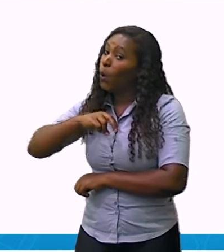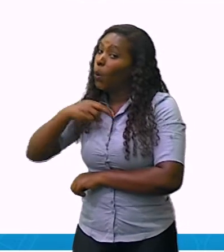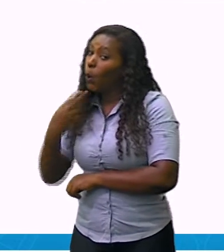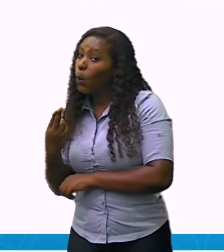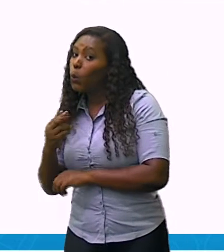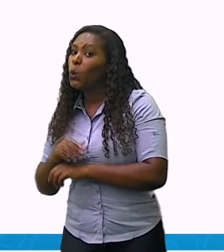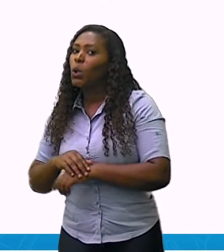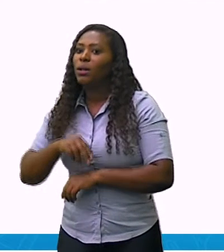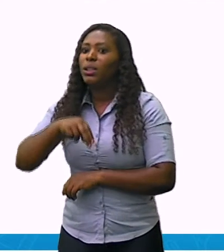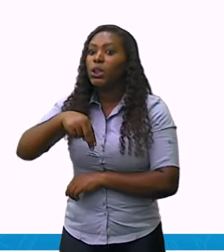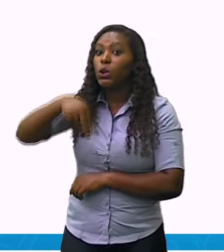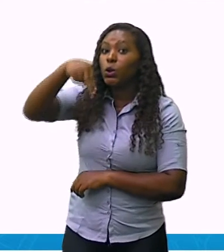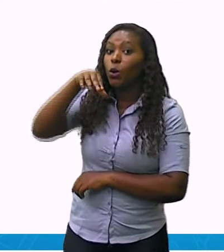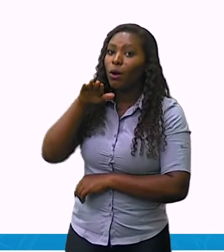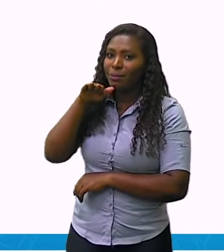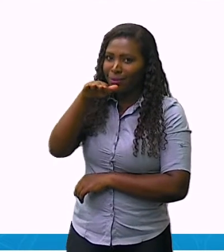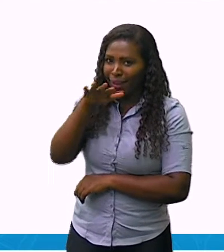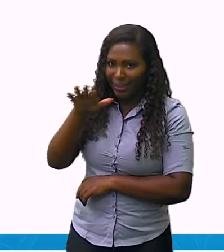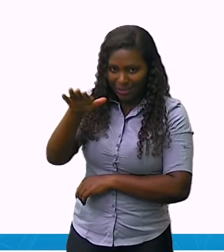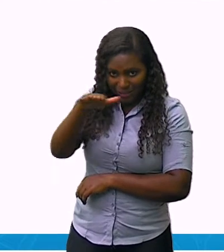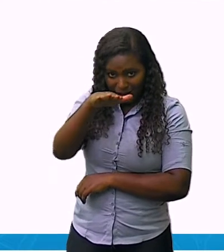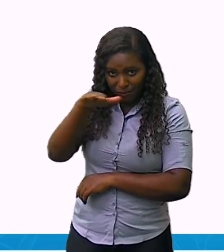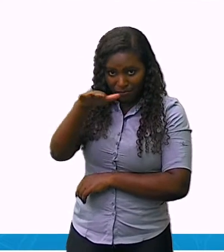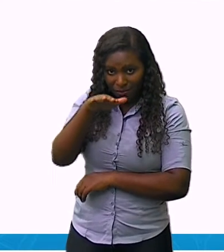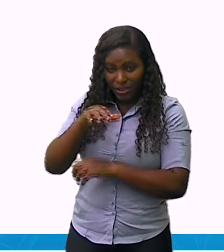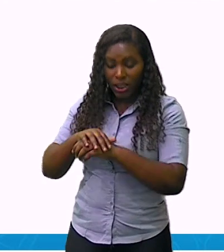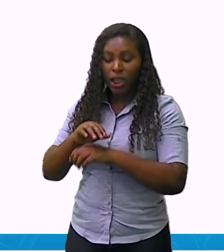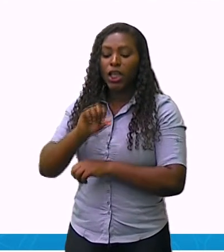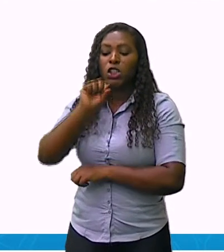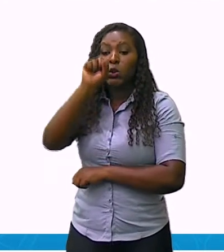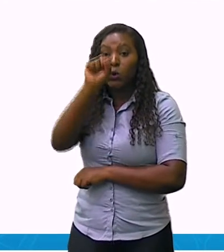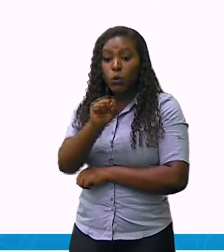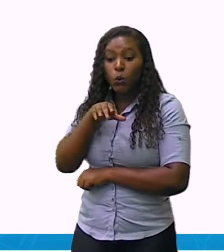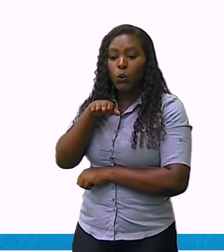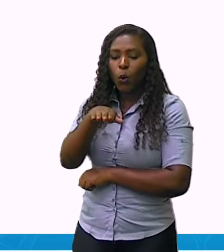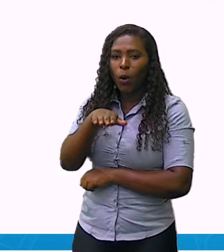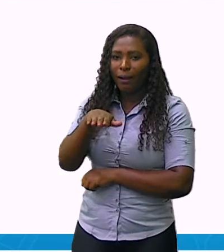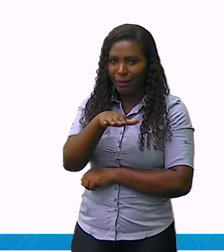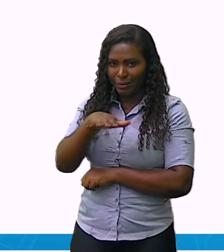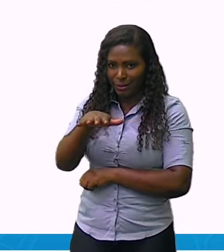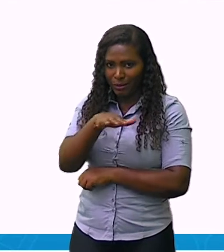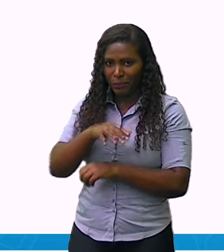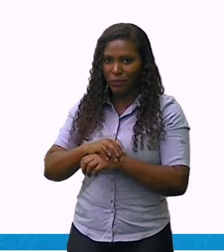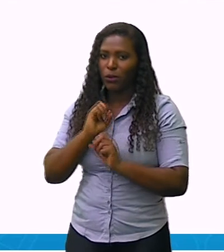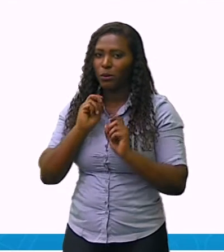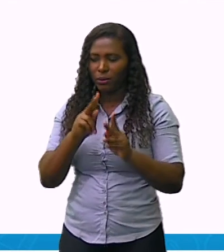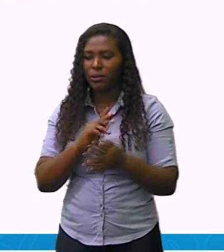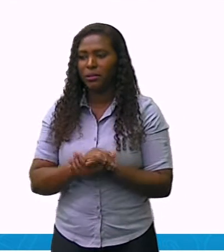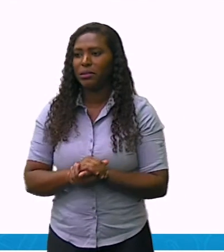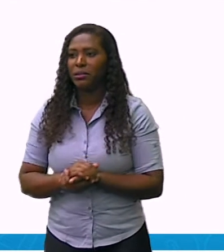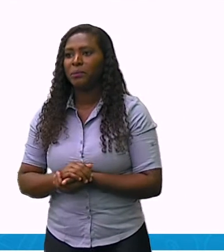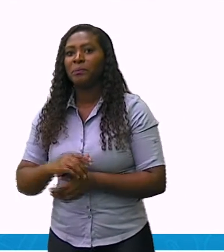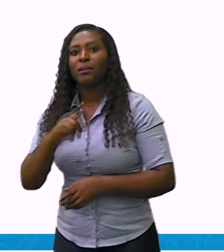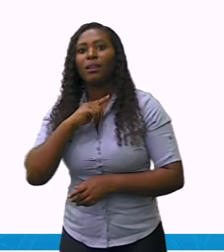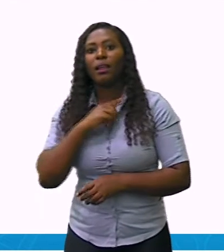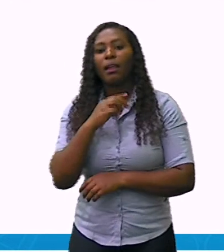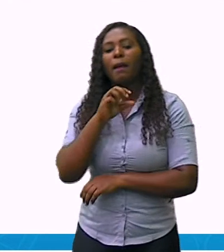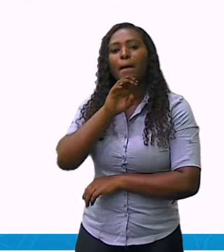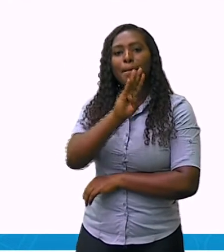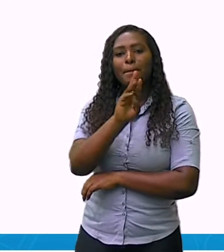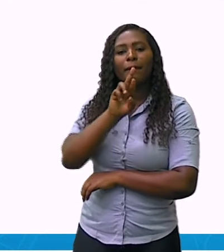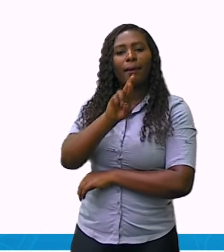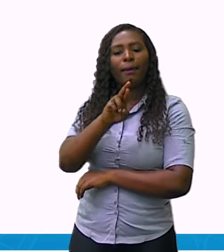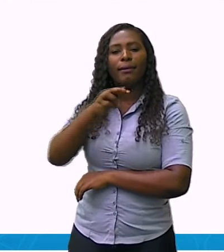nordeste-sudoeste. Observe através do mapa. Nela temos a BR-381, que passa pelo